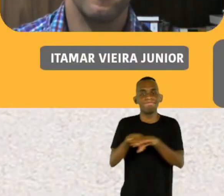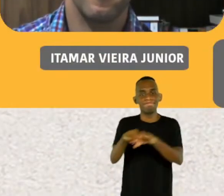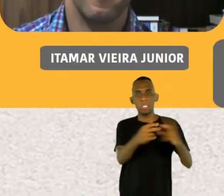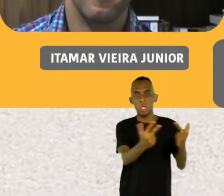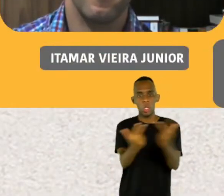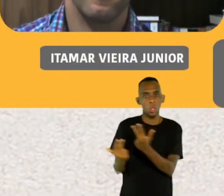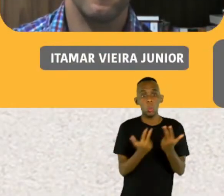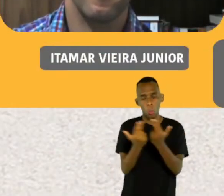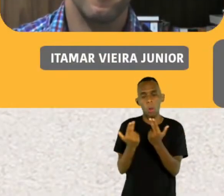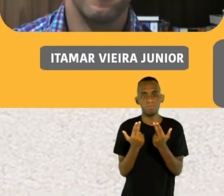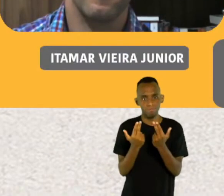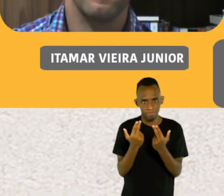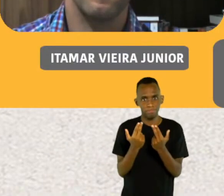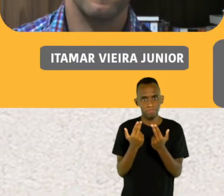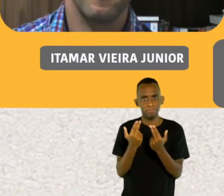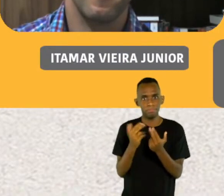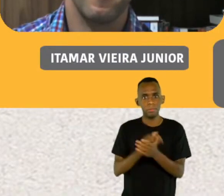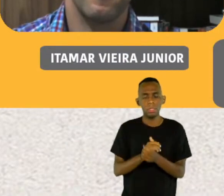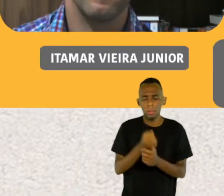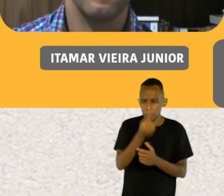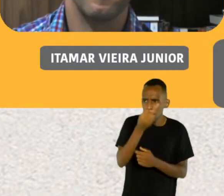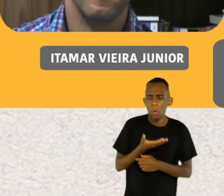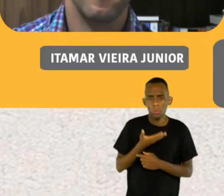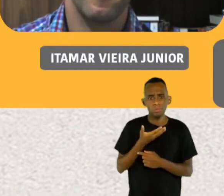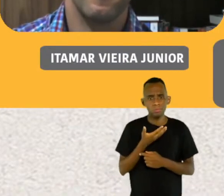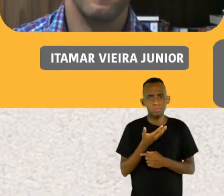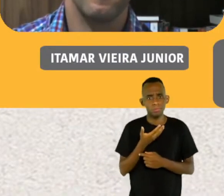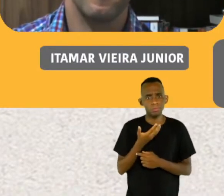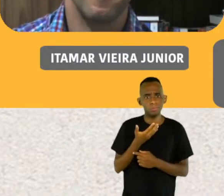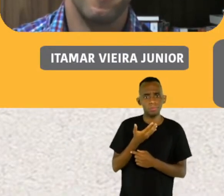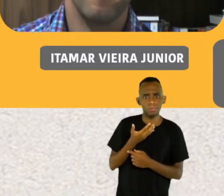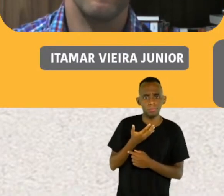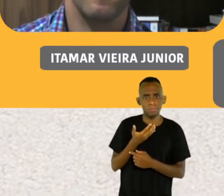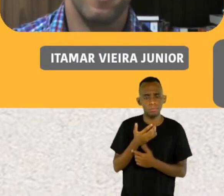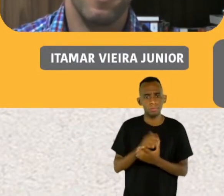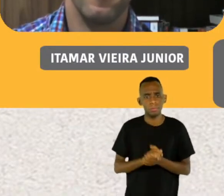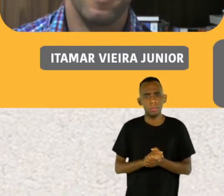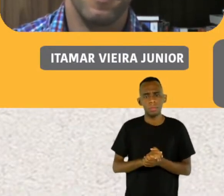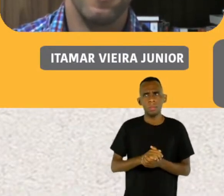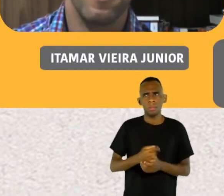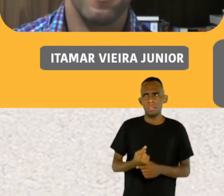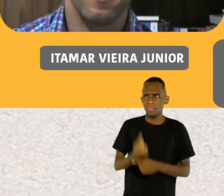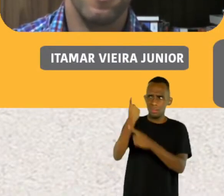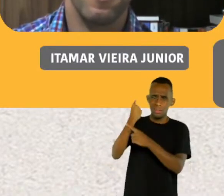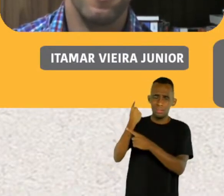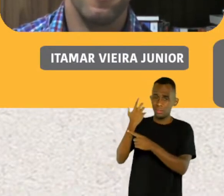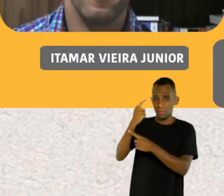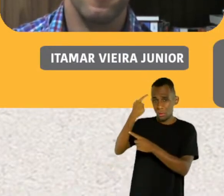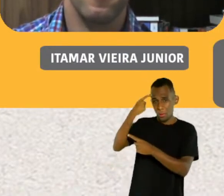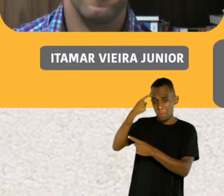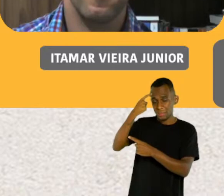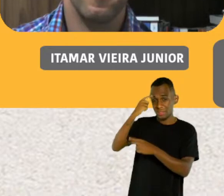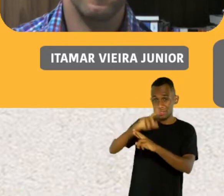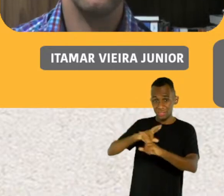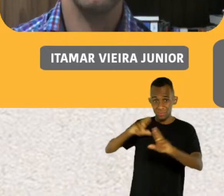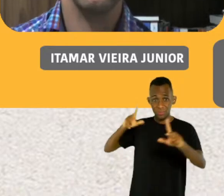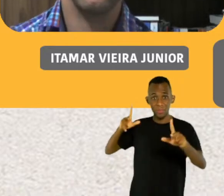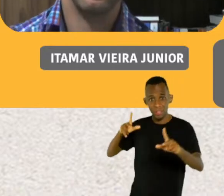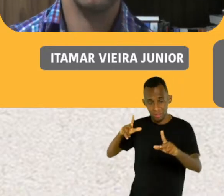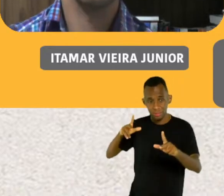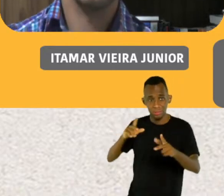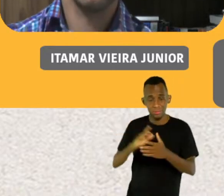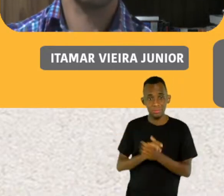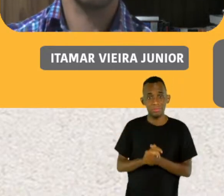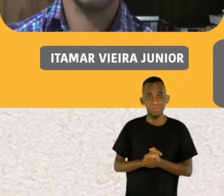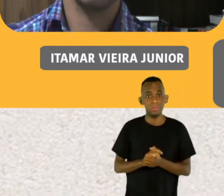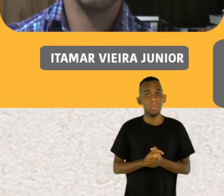faz com que a pessoa olhe e diz assim, bom, mas então não era como eu pensava, né? Eles não vieram estragar a classe, eles vieram